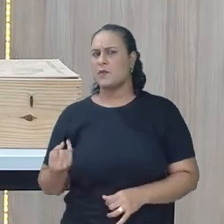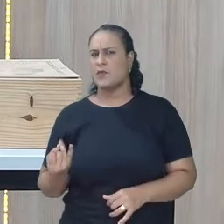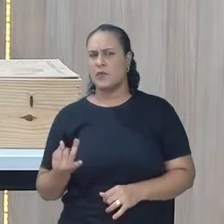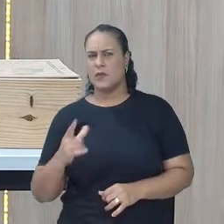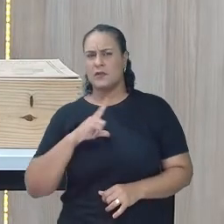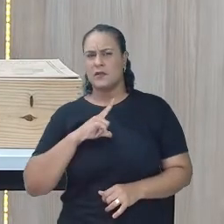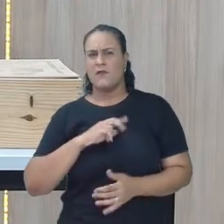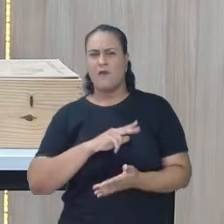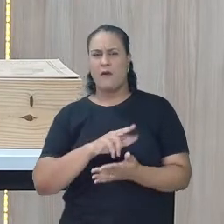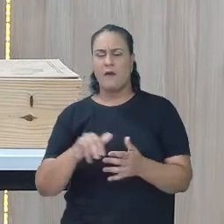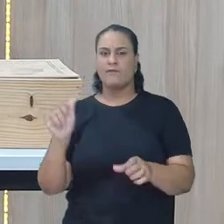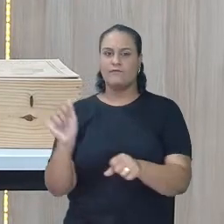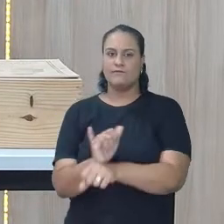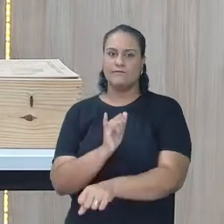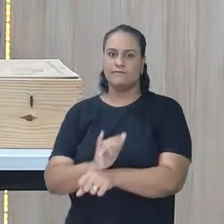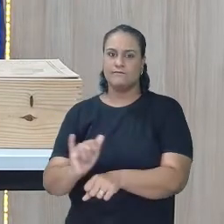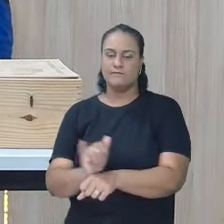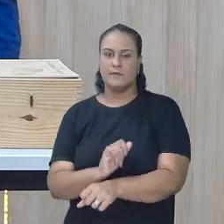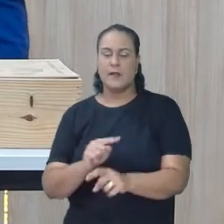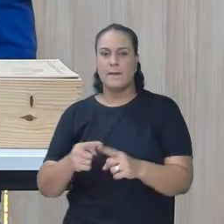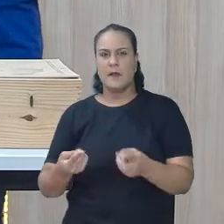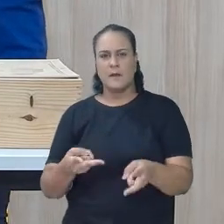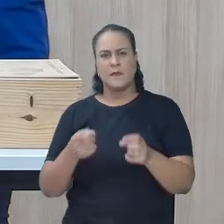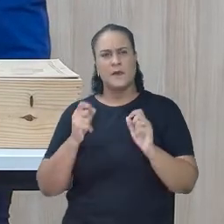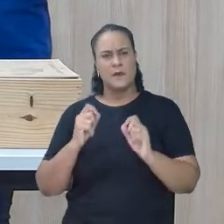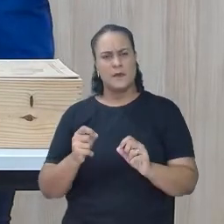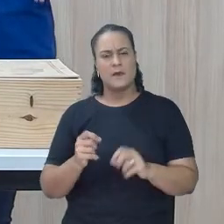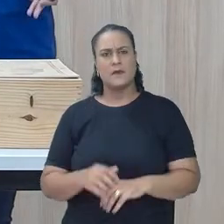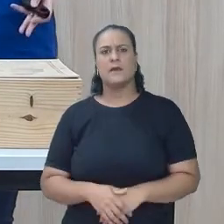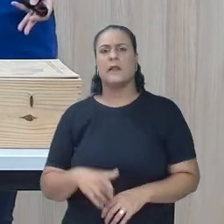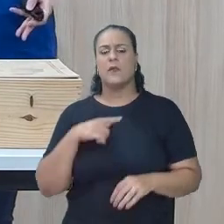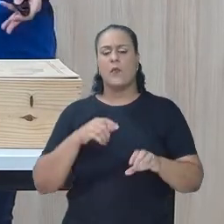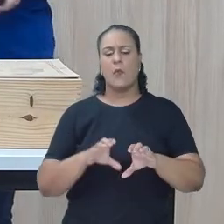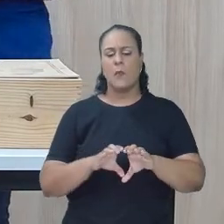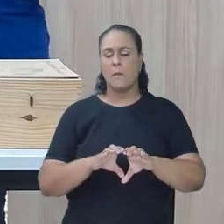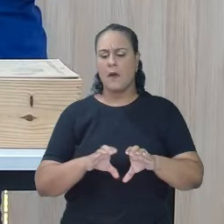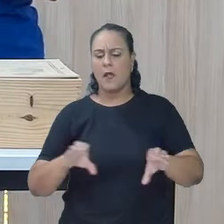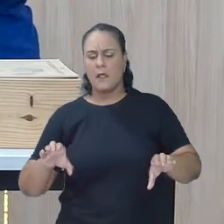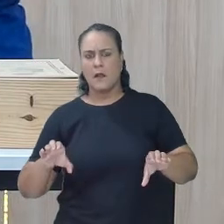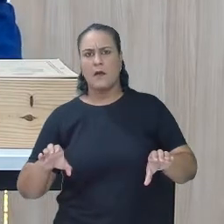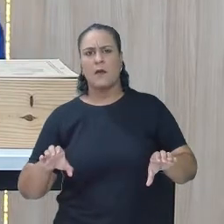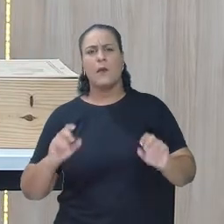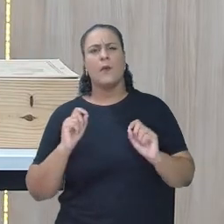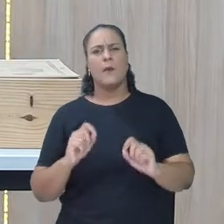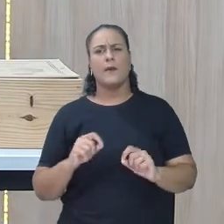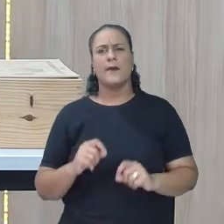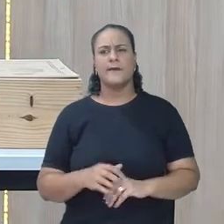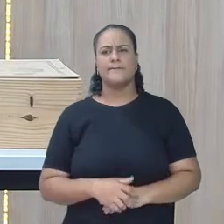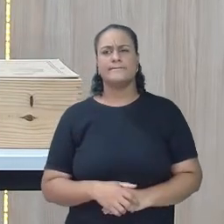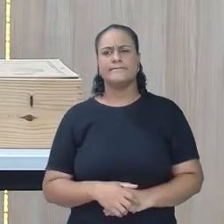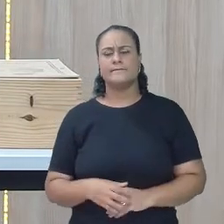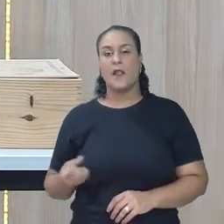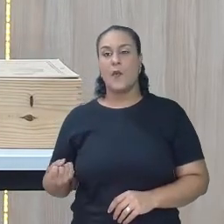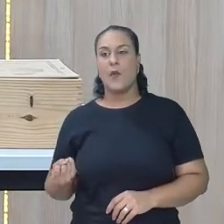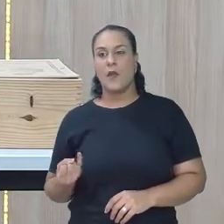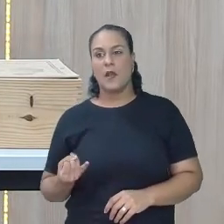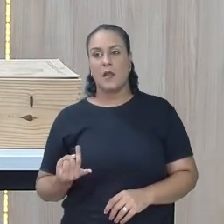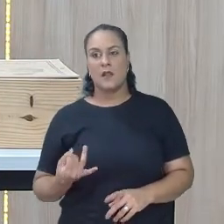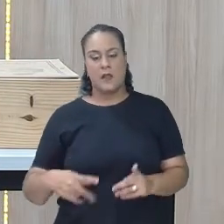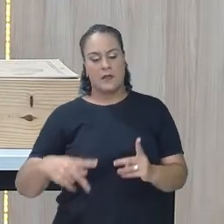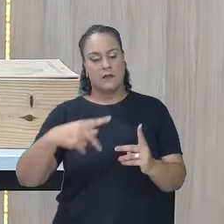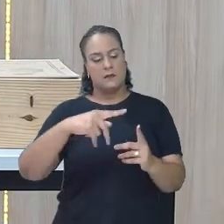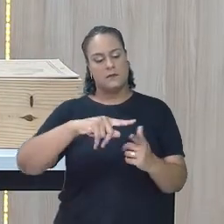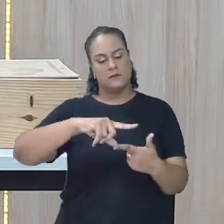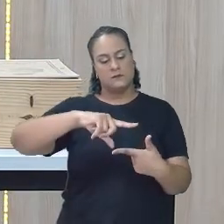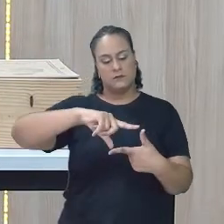várias estratégias, mas a gente percebeu que uma coisa, um padrão de comportamento é pegar a quantidade que tem em